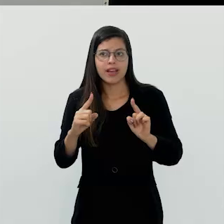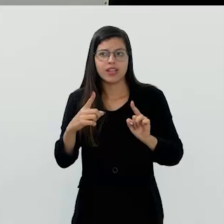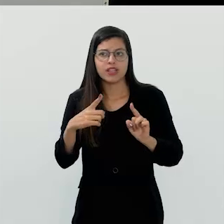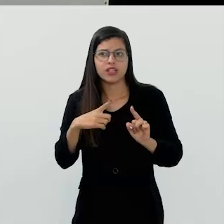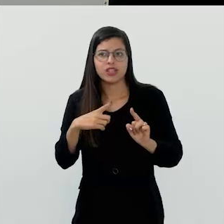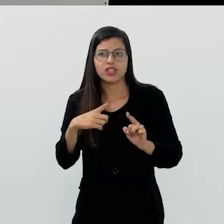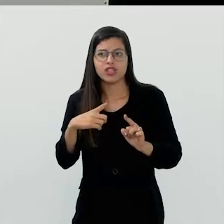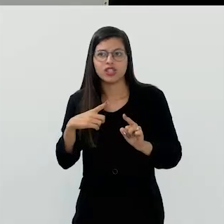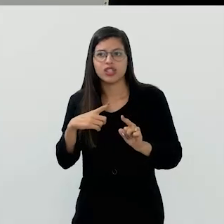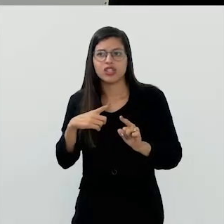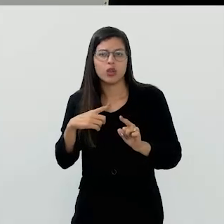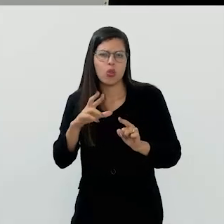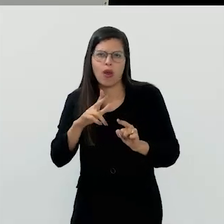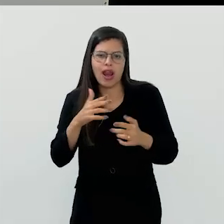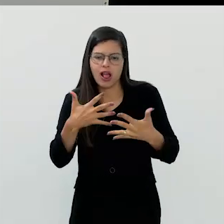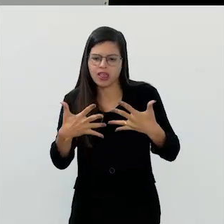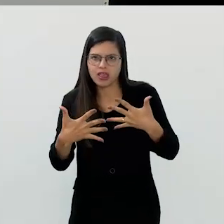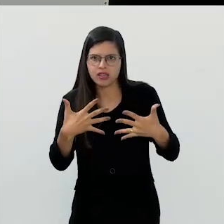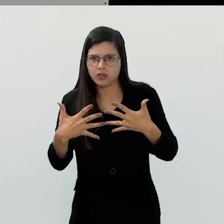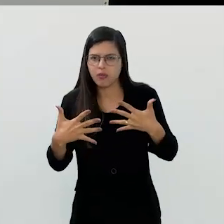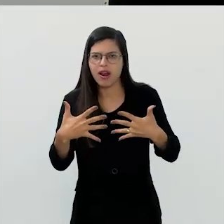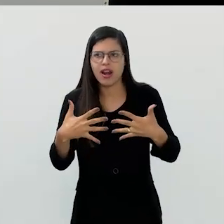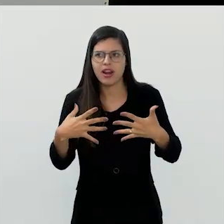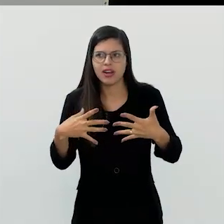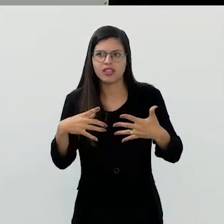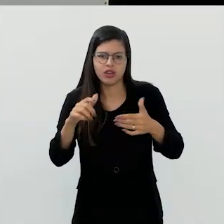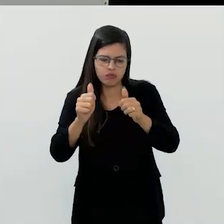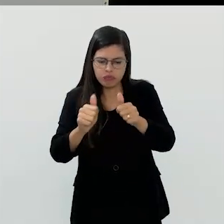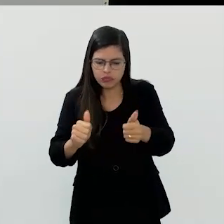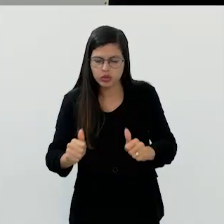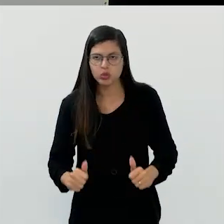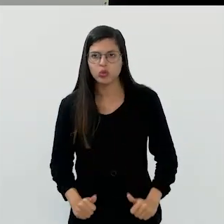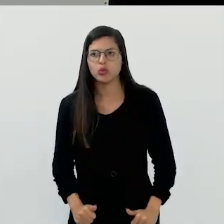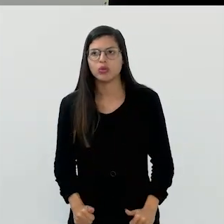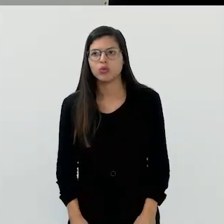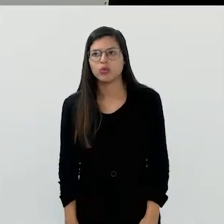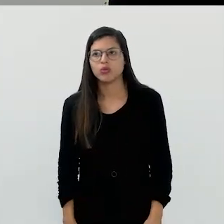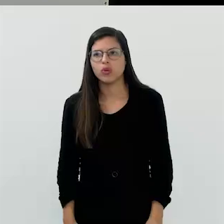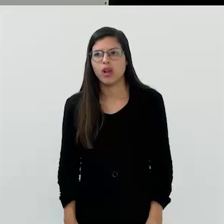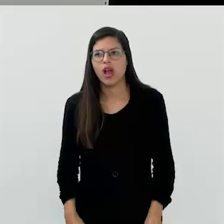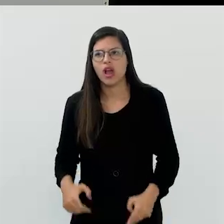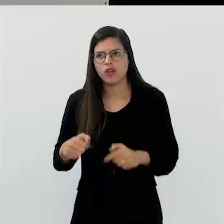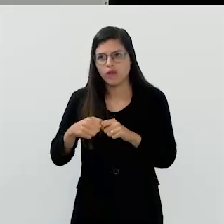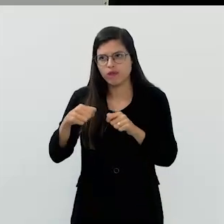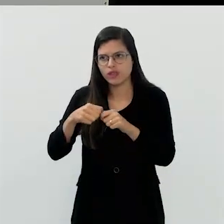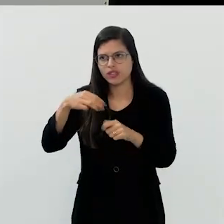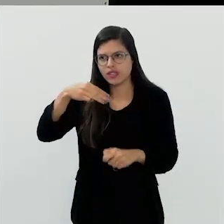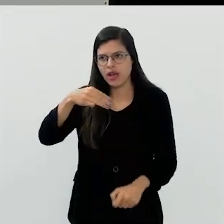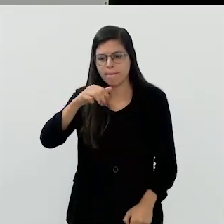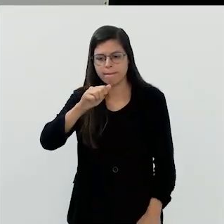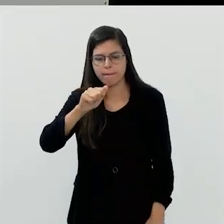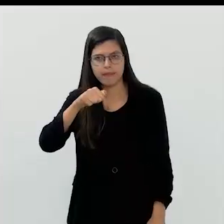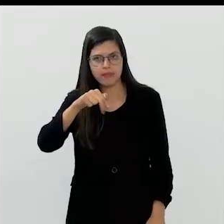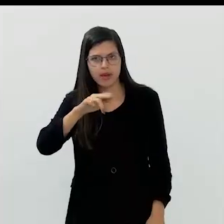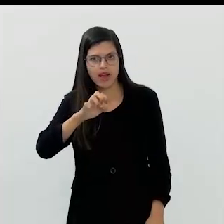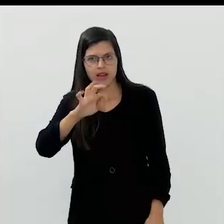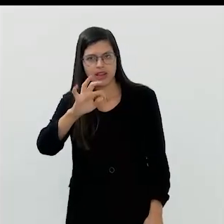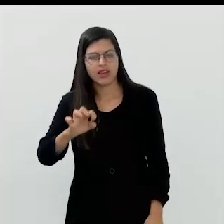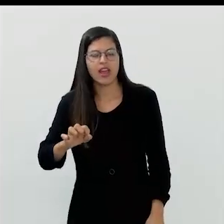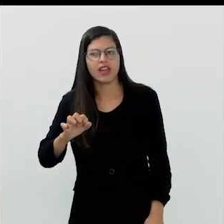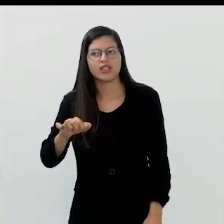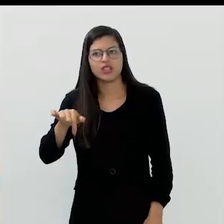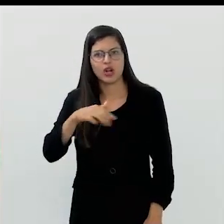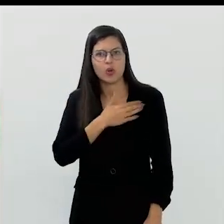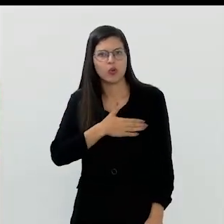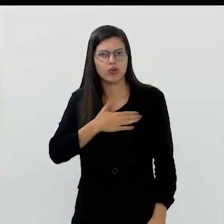era revestida, né? Ela não era vazada. Né? Era uma Só era a escultura, forma né? dela que era bonita. Né? Aí ele pediu pra mim fazer a maquete, que foi aquela. Aí fizemos a maquete, tudinho,